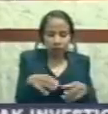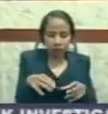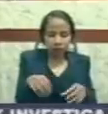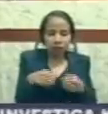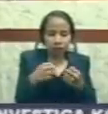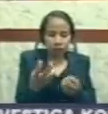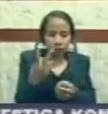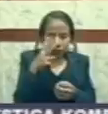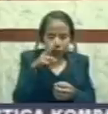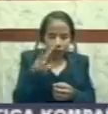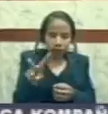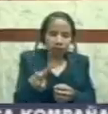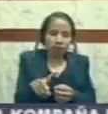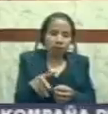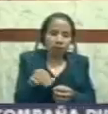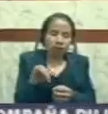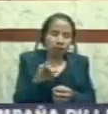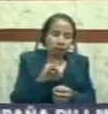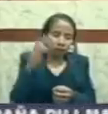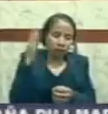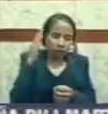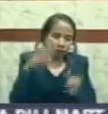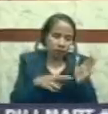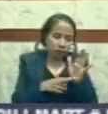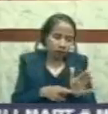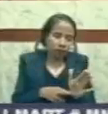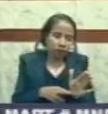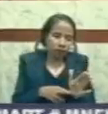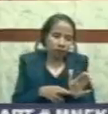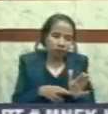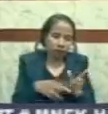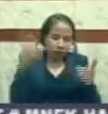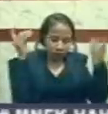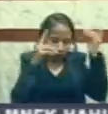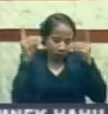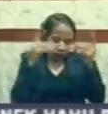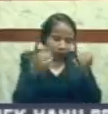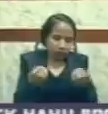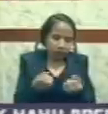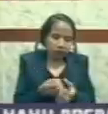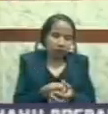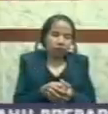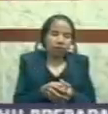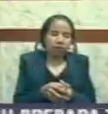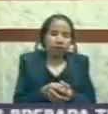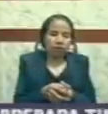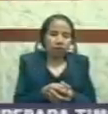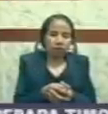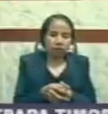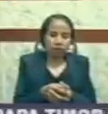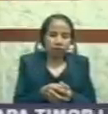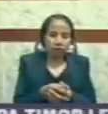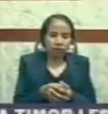fiscalização. Eu lembro que o relatório parecer que a confusão para o assessor Sirene. Para o